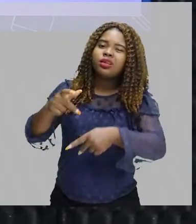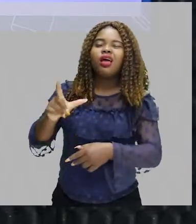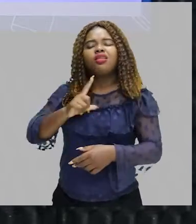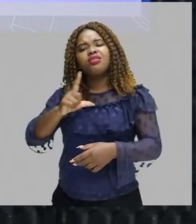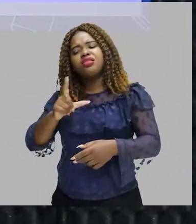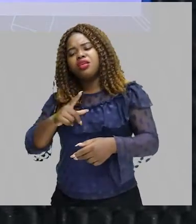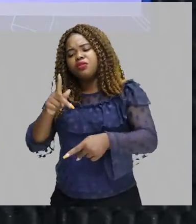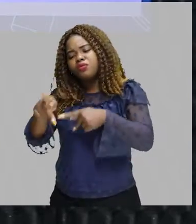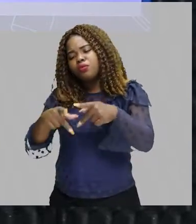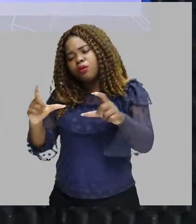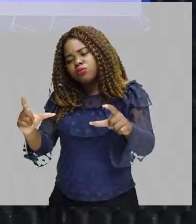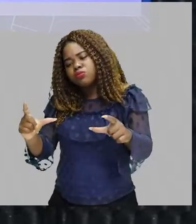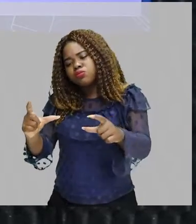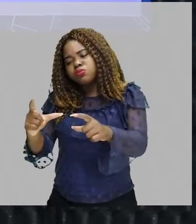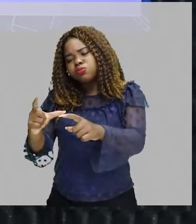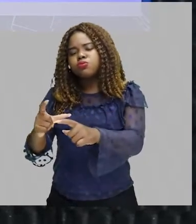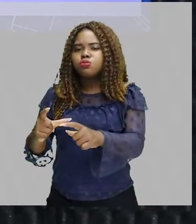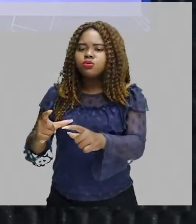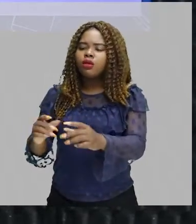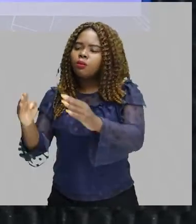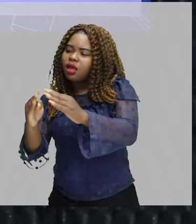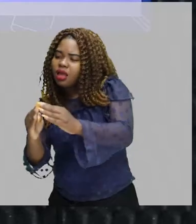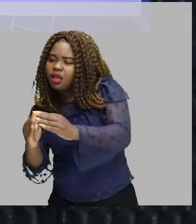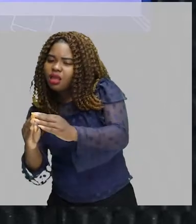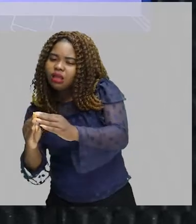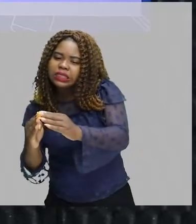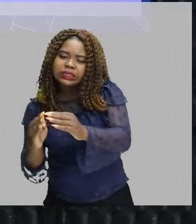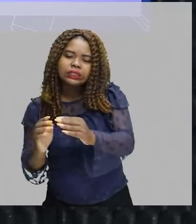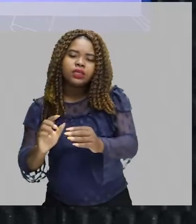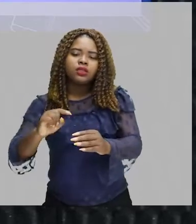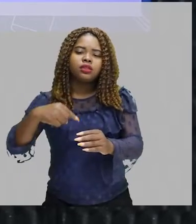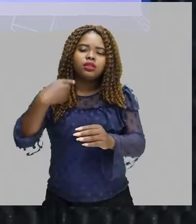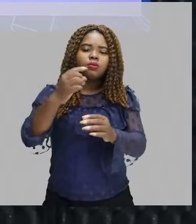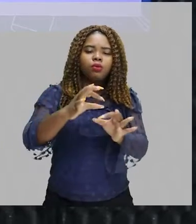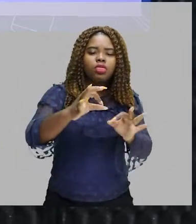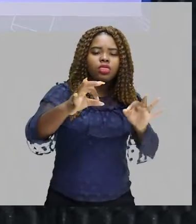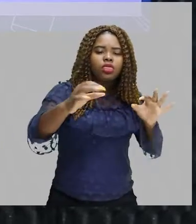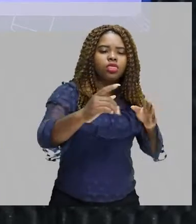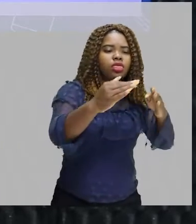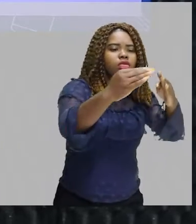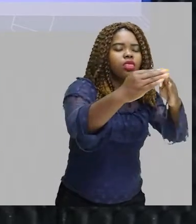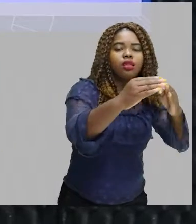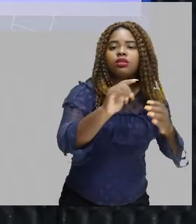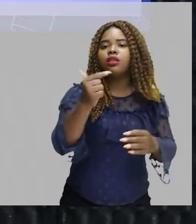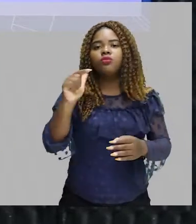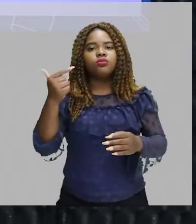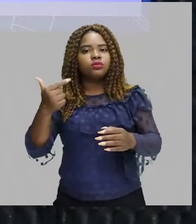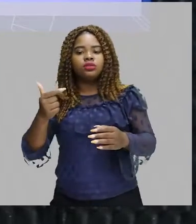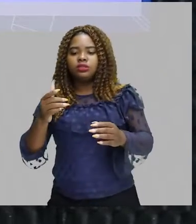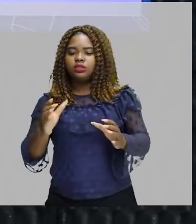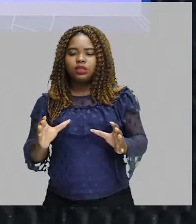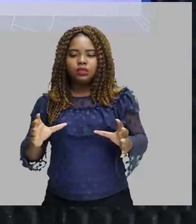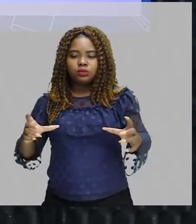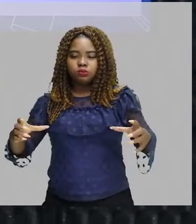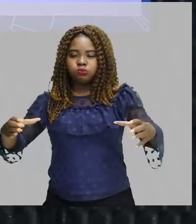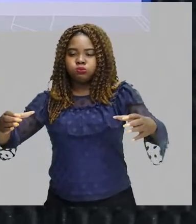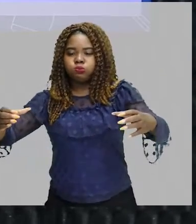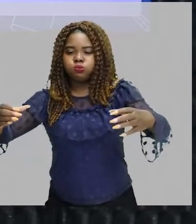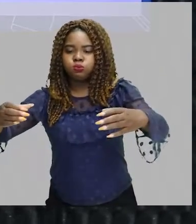população mais espaçada. Uma casa aqui, uma casa ali, né? Tu não tem essa grande concentração de